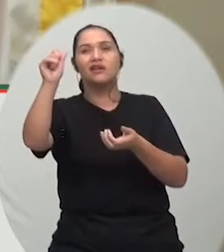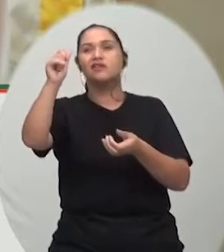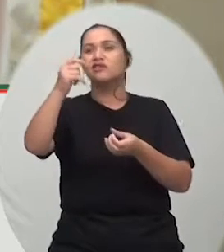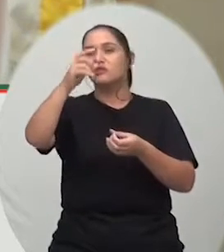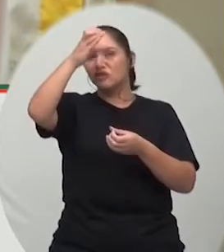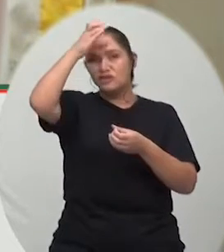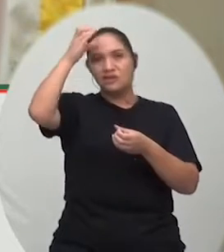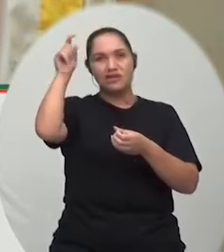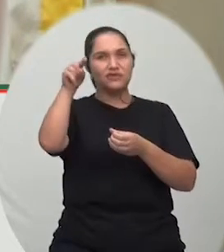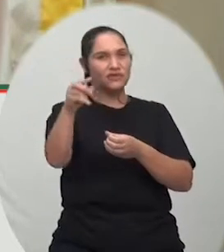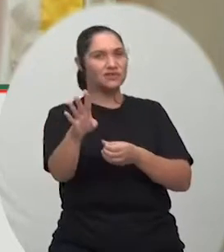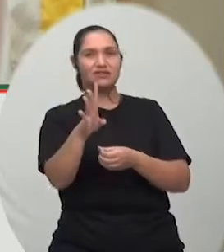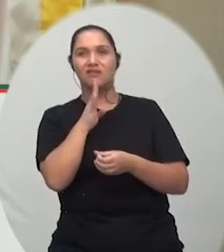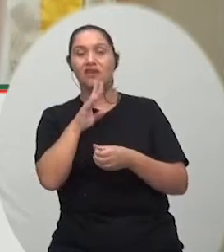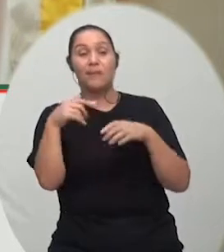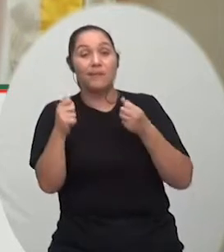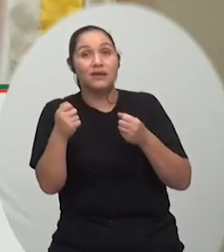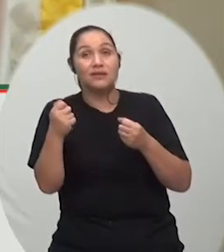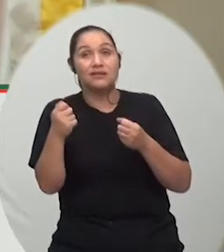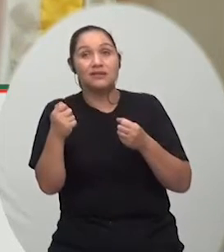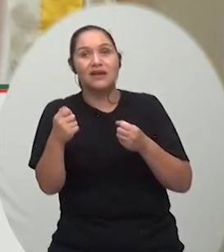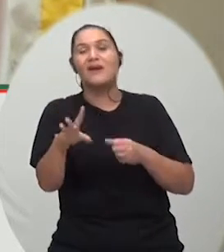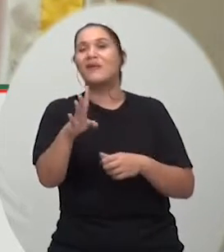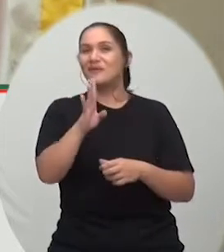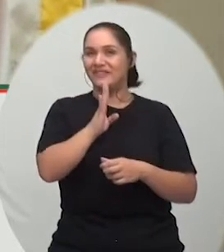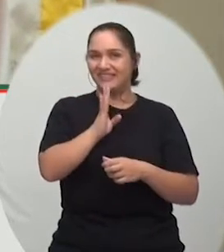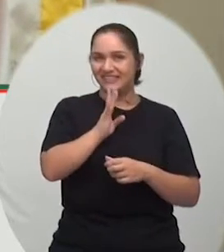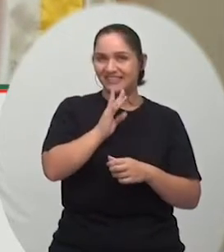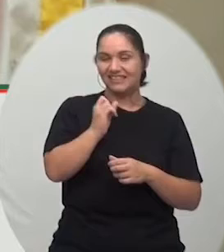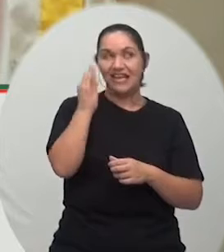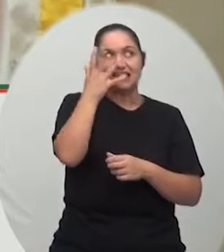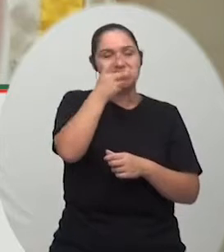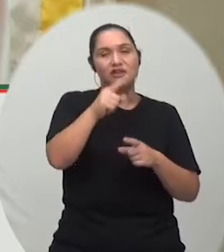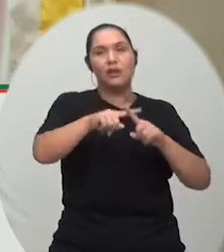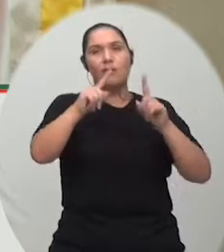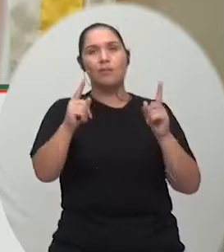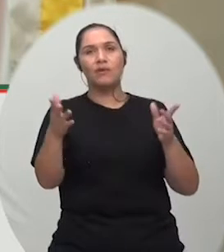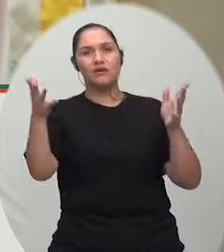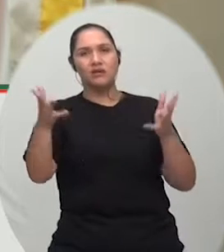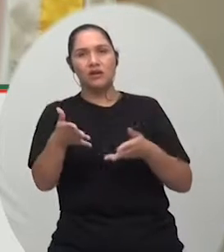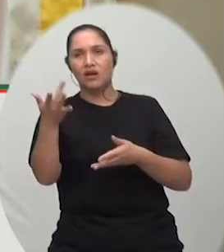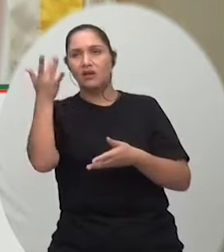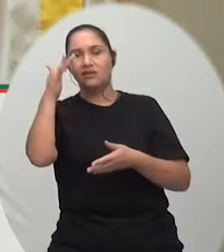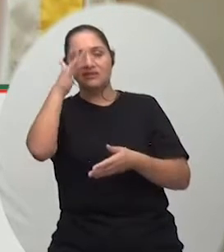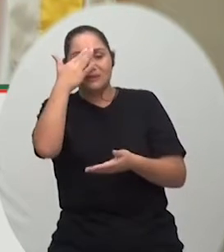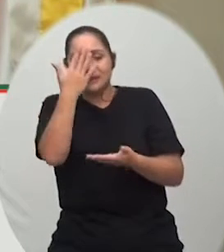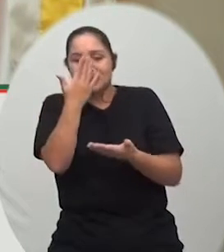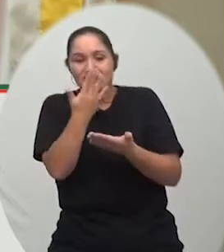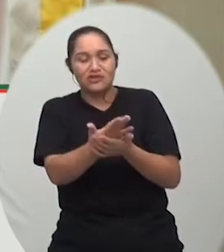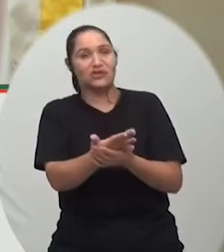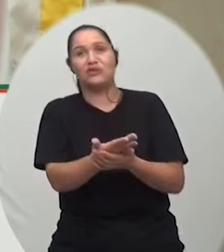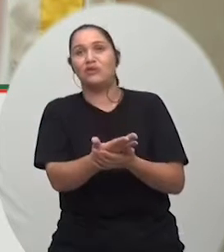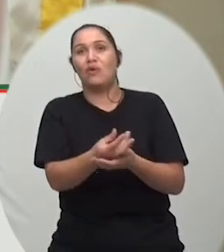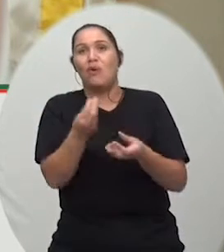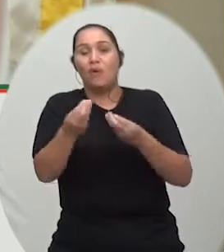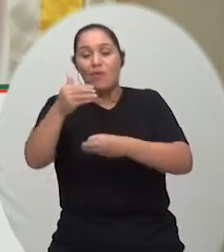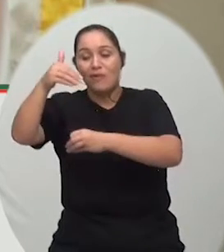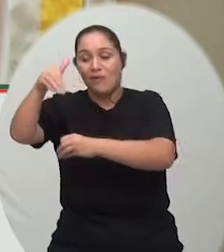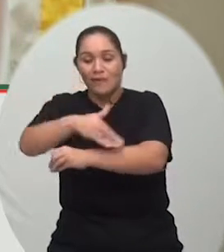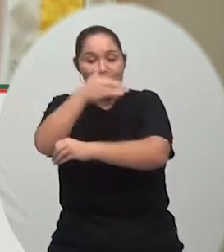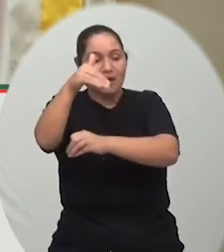conhecer, tá? Mas não é possível que tantas ruas no centro do distrito do Rio Maina não